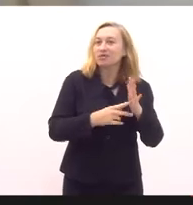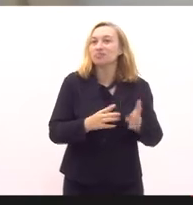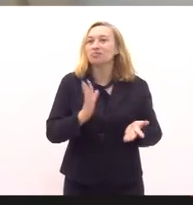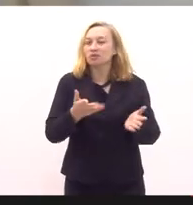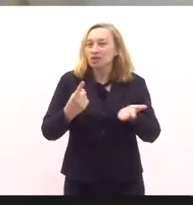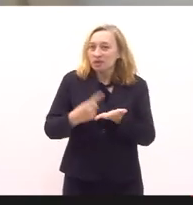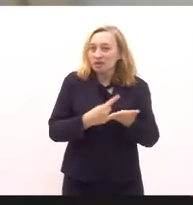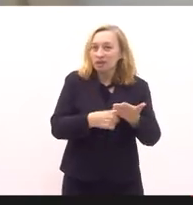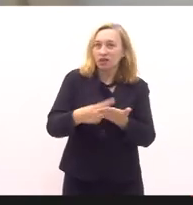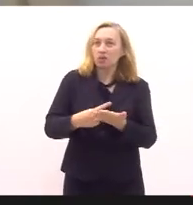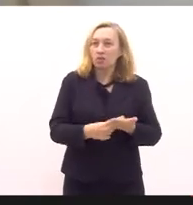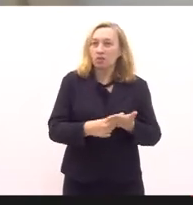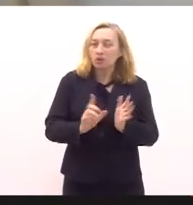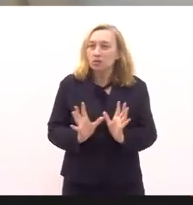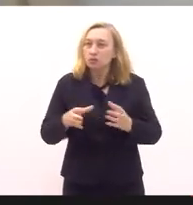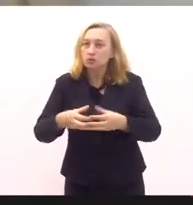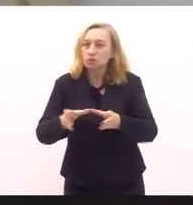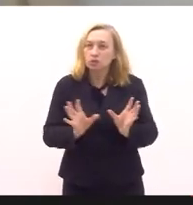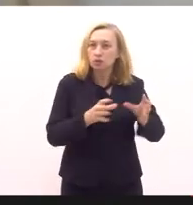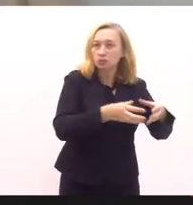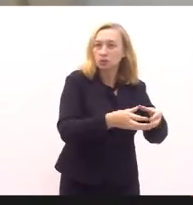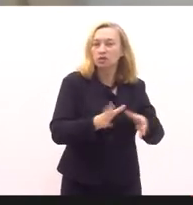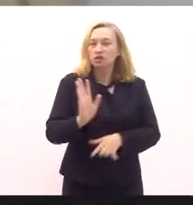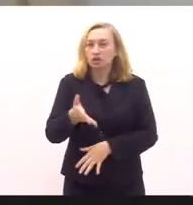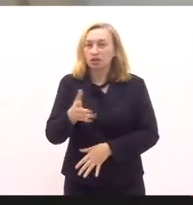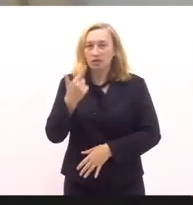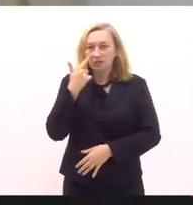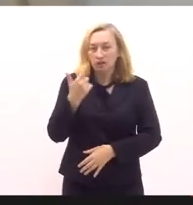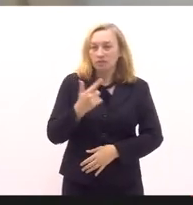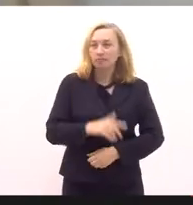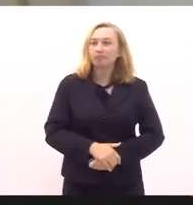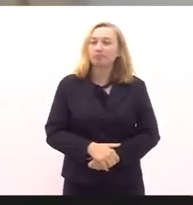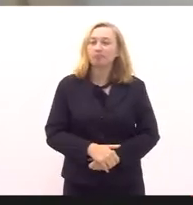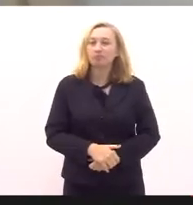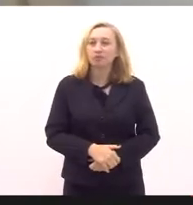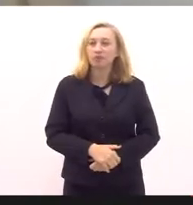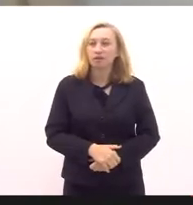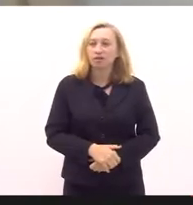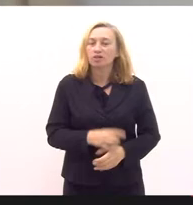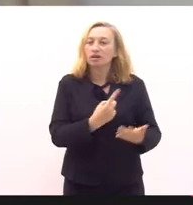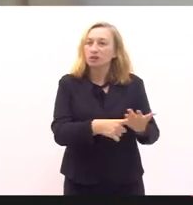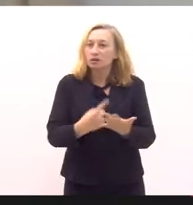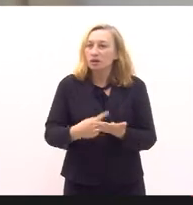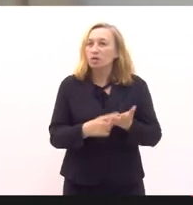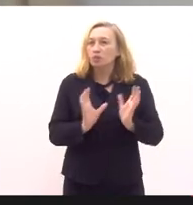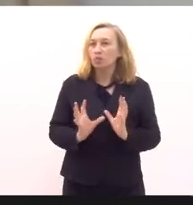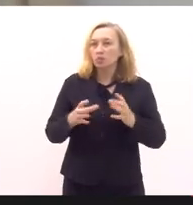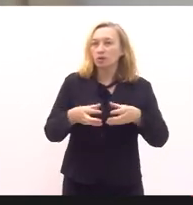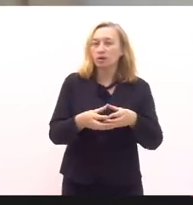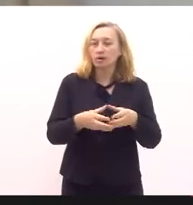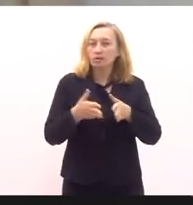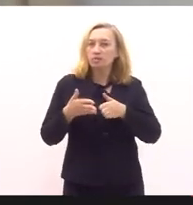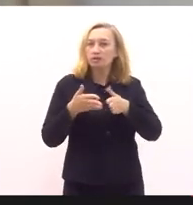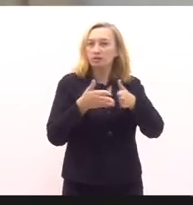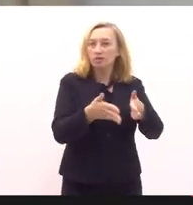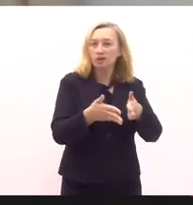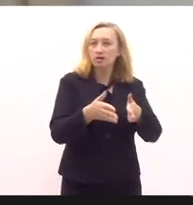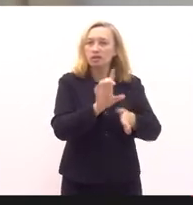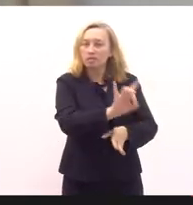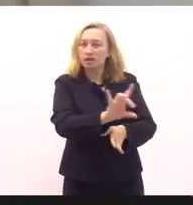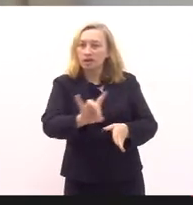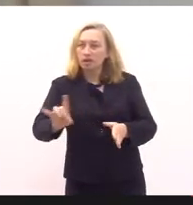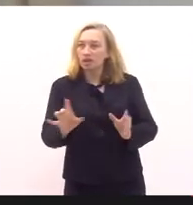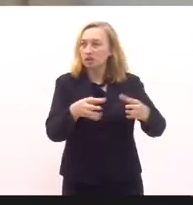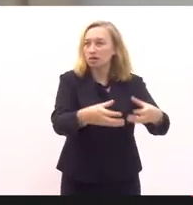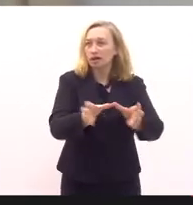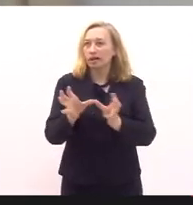os acordos e convenções coletivas já vêm prevendo esses pisos, né? O acordo e a convenção coletiva, ele é específico para cada região e